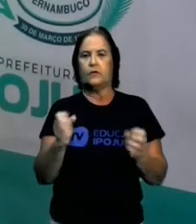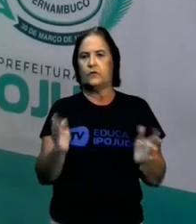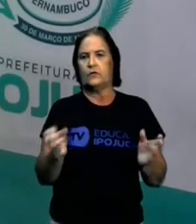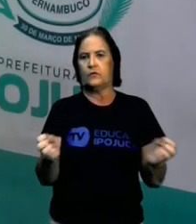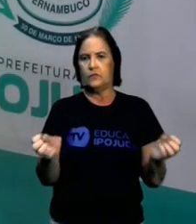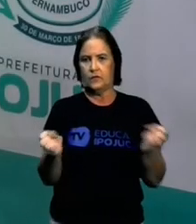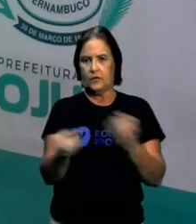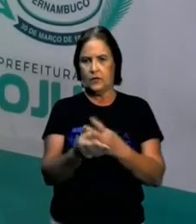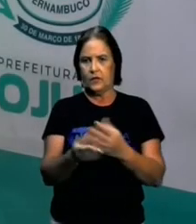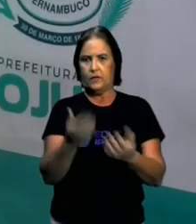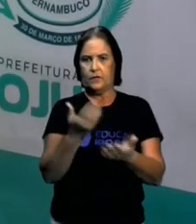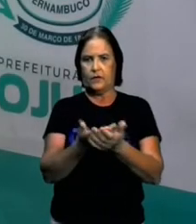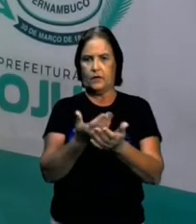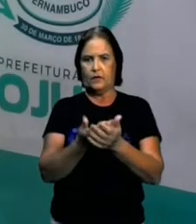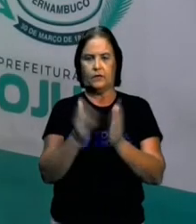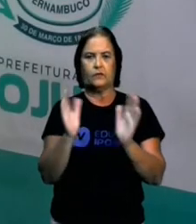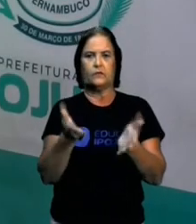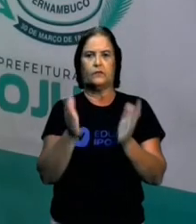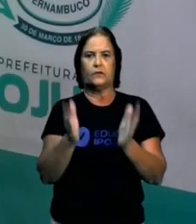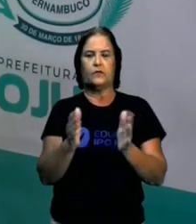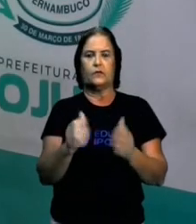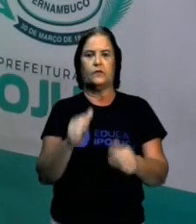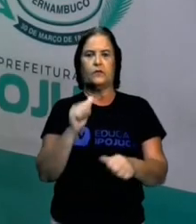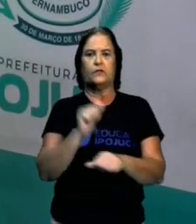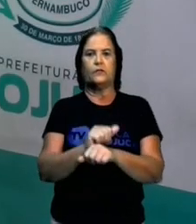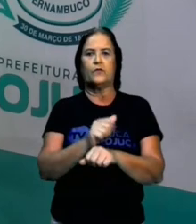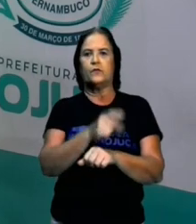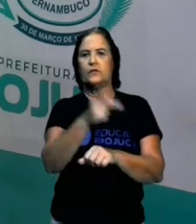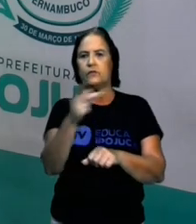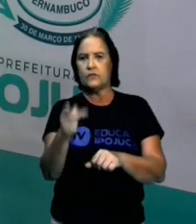nós encerramos a nossa aula de hoje. Eu